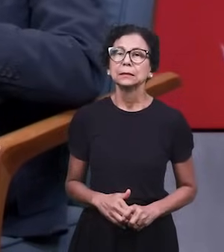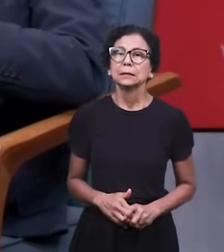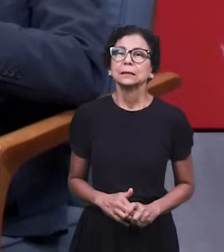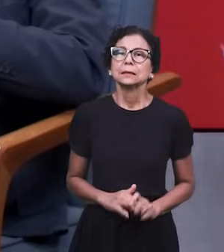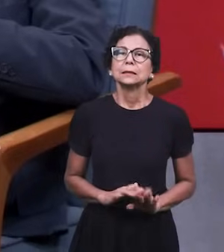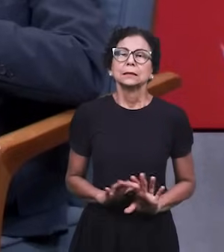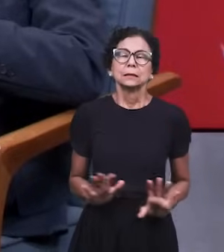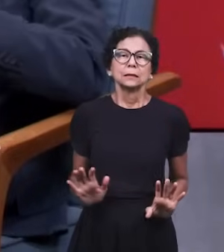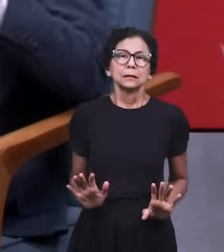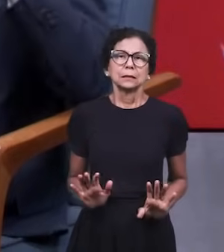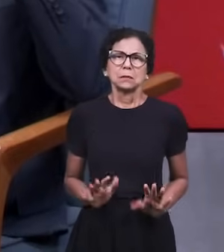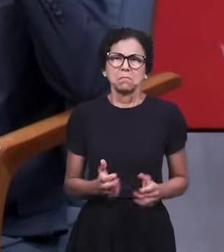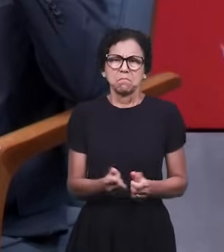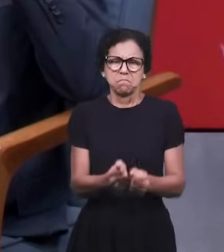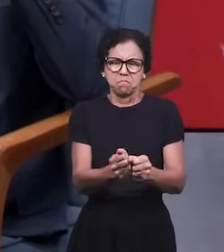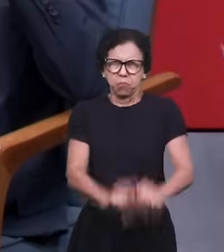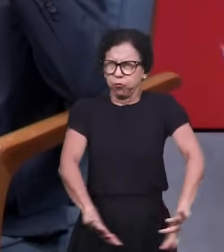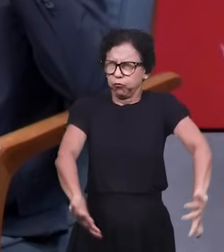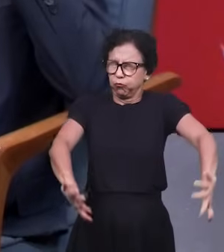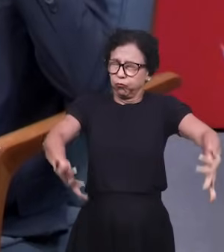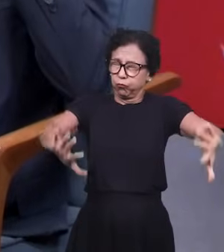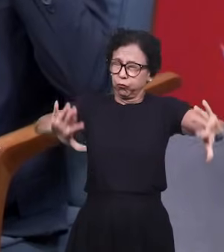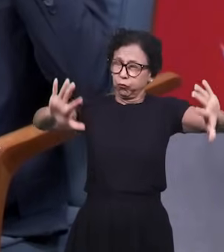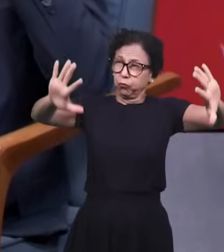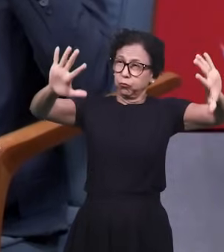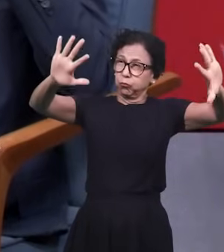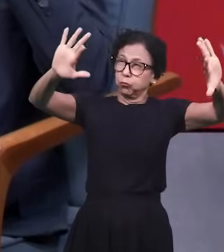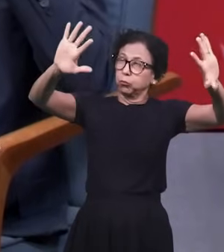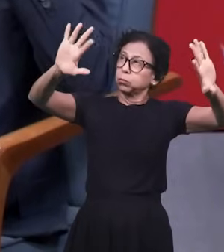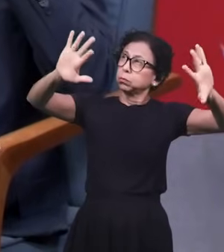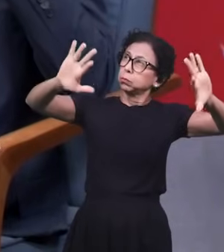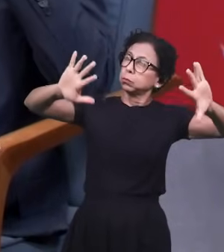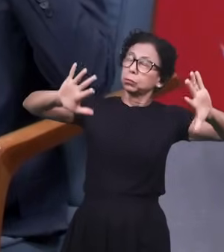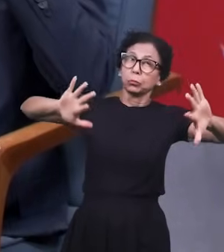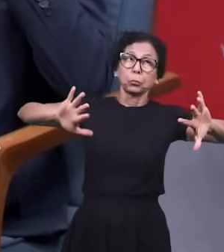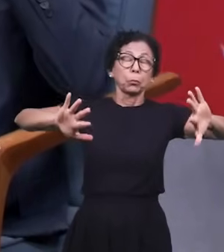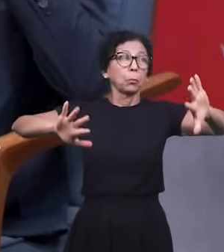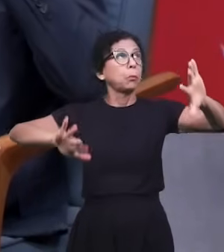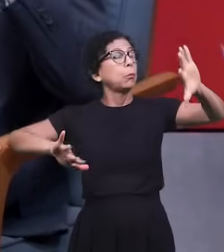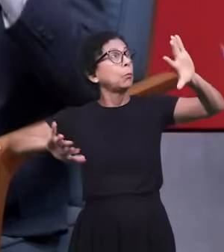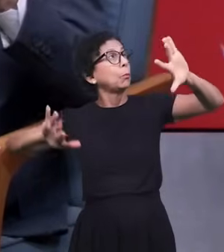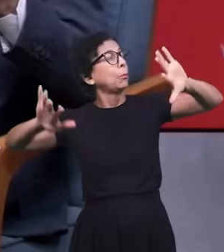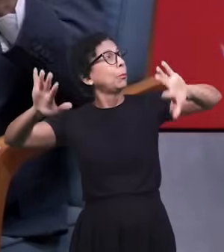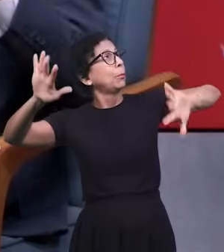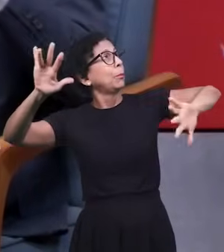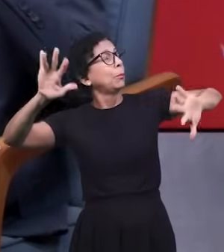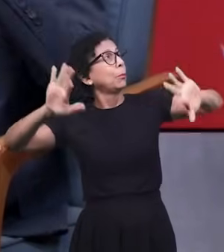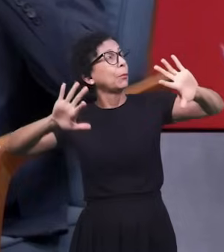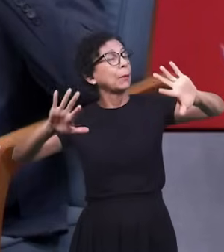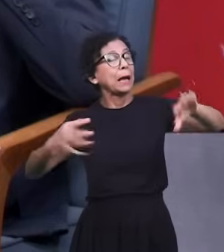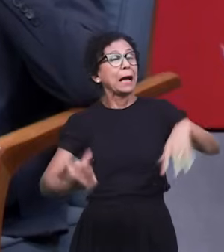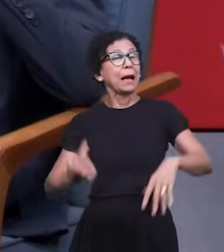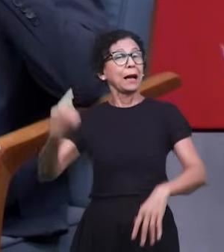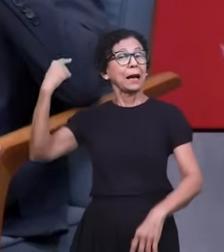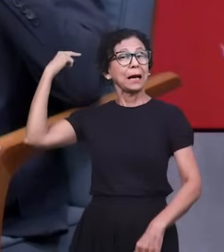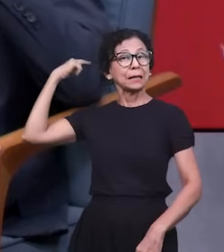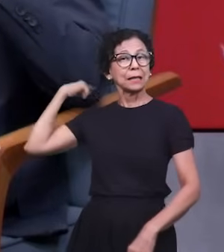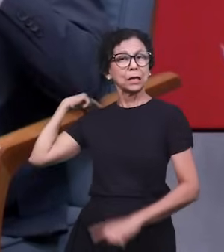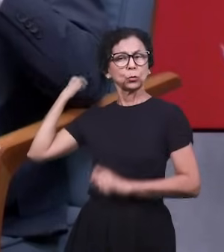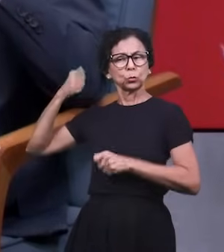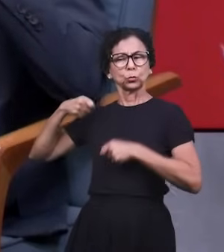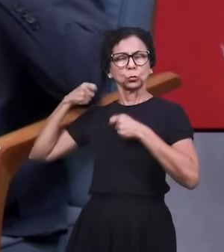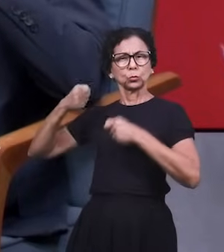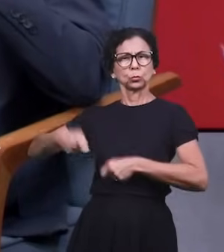preservado ali porque o mar se abria, o exército dos egípcios morreu no mar.